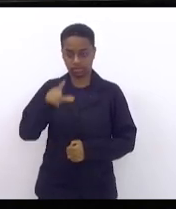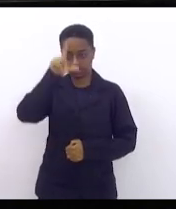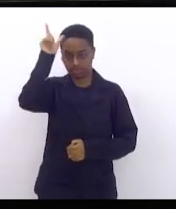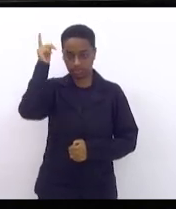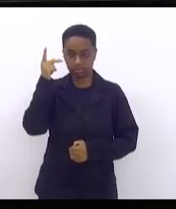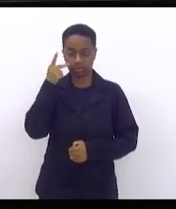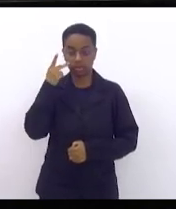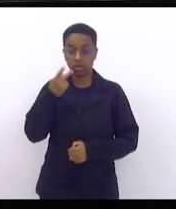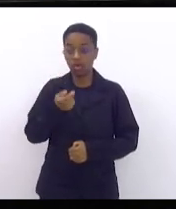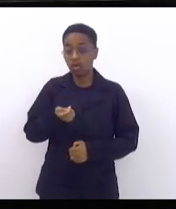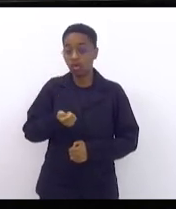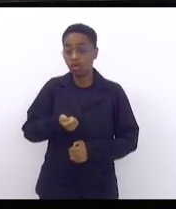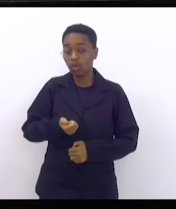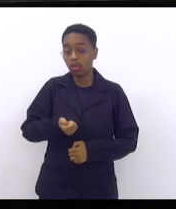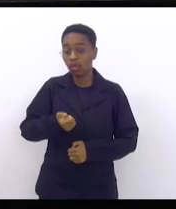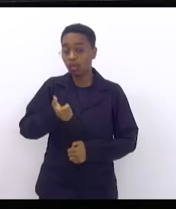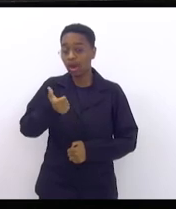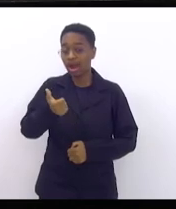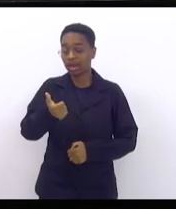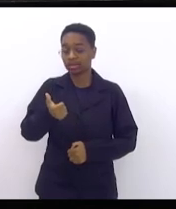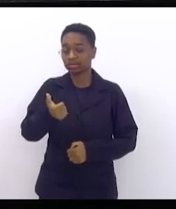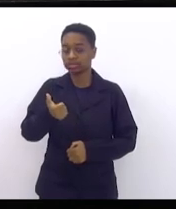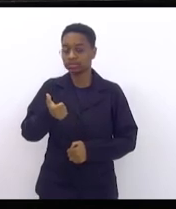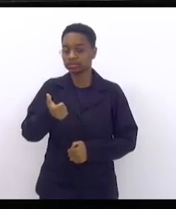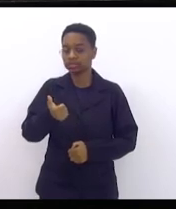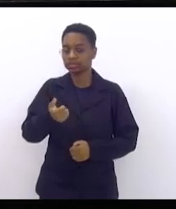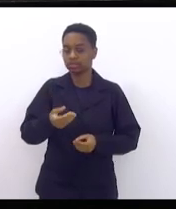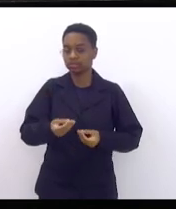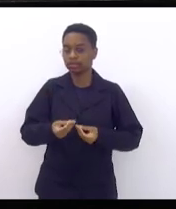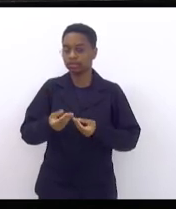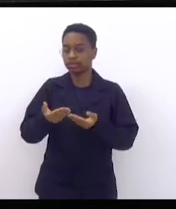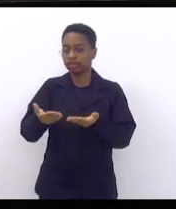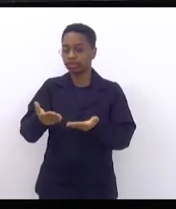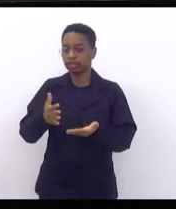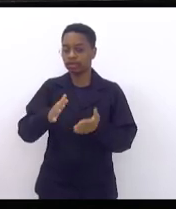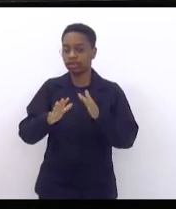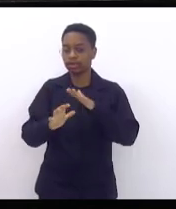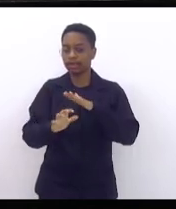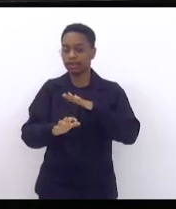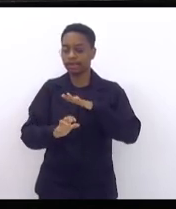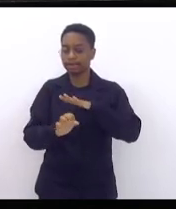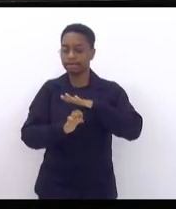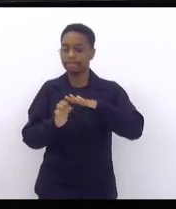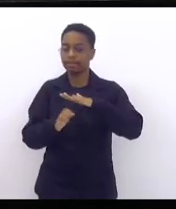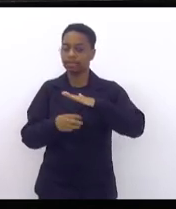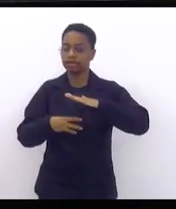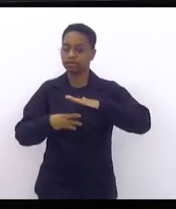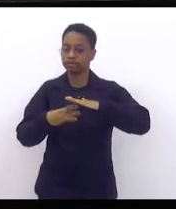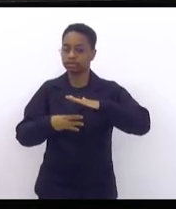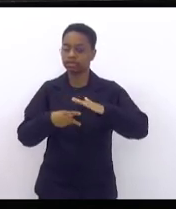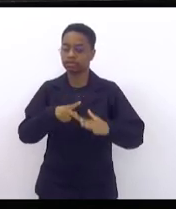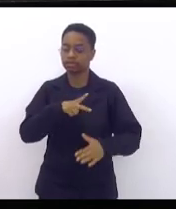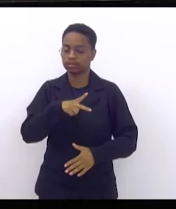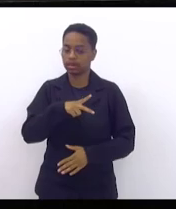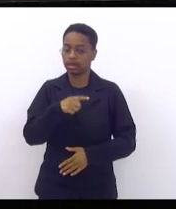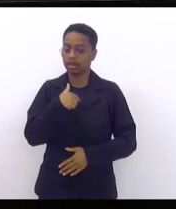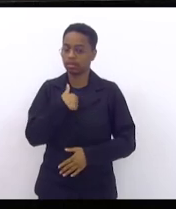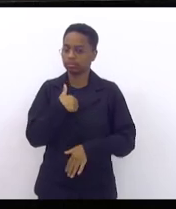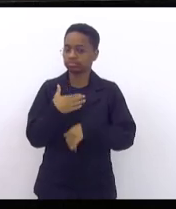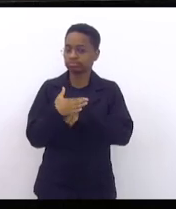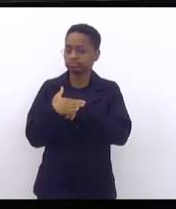prestes a ser entregue a iniciativa privada eu tenho muito apreço